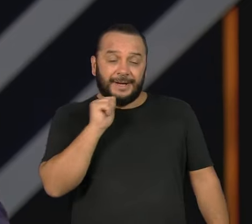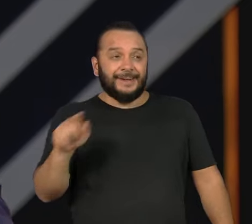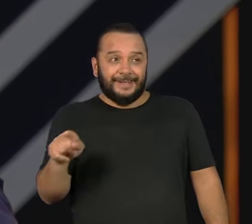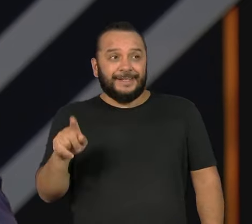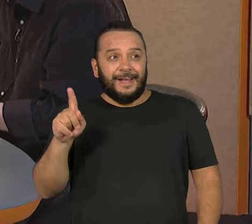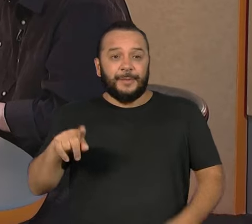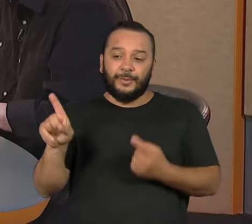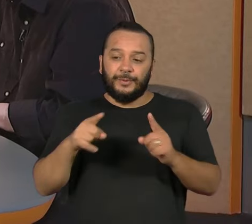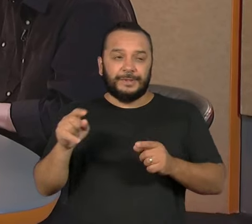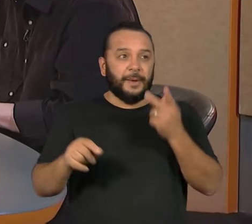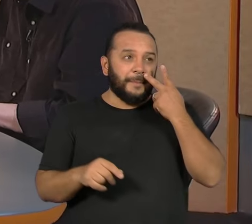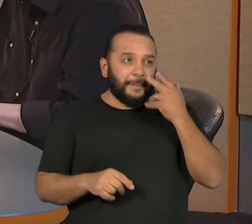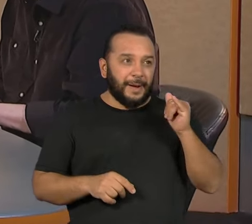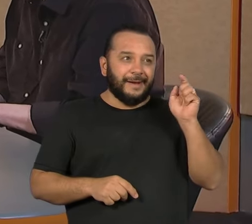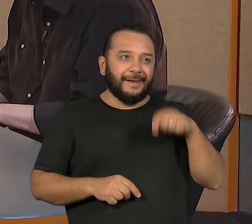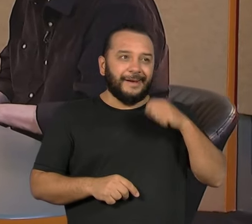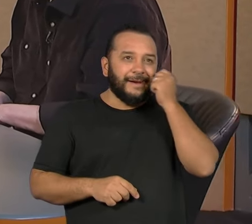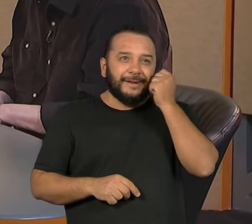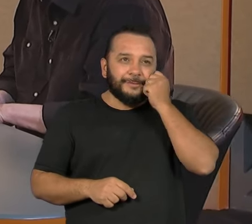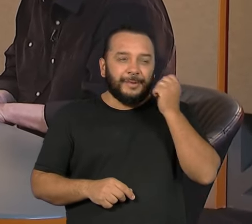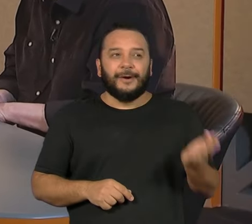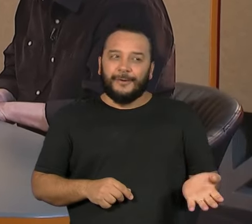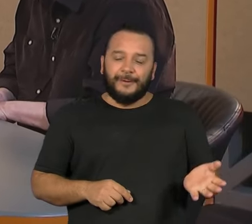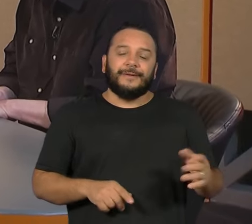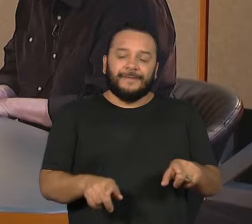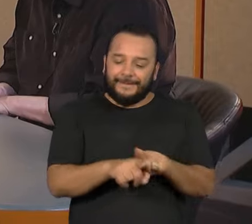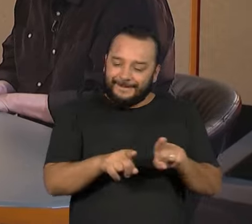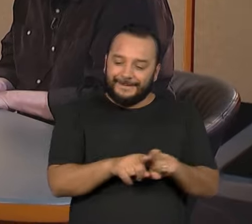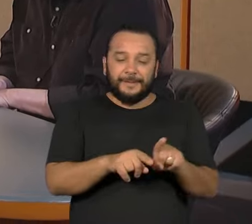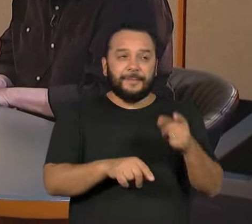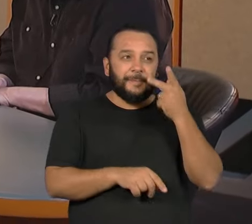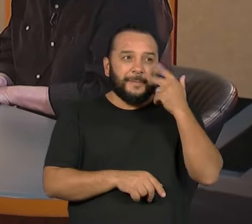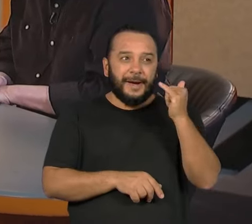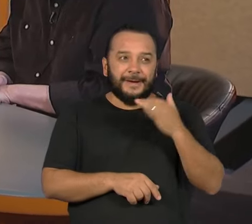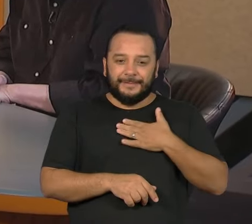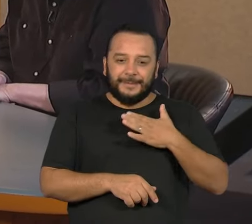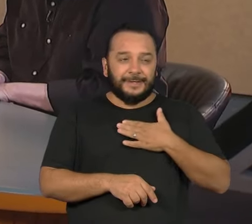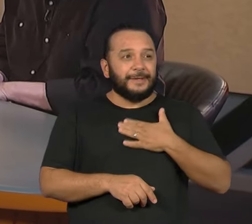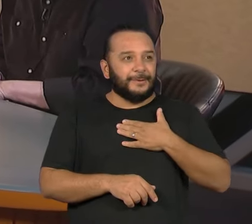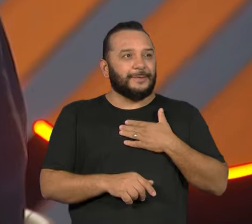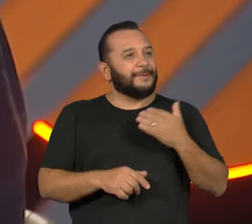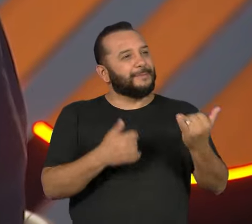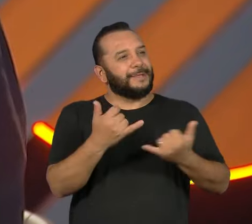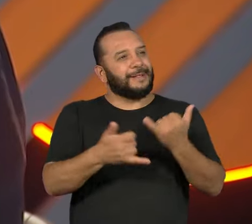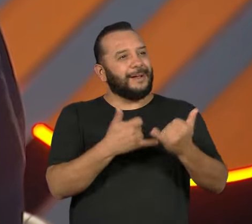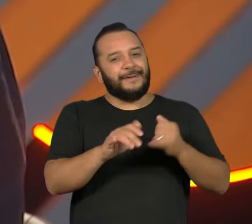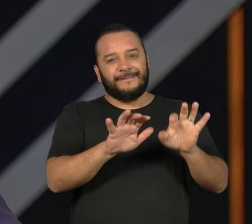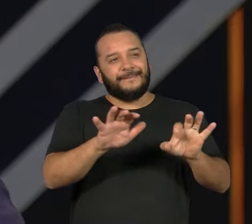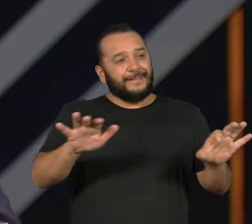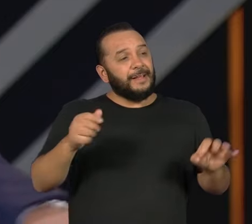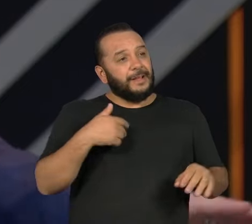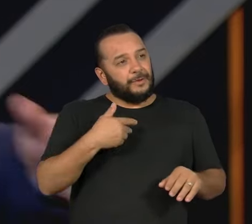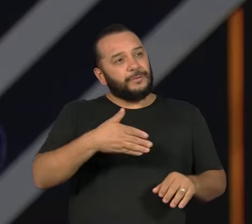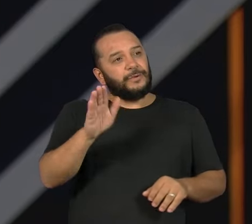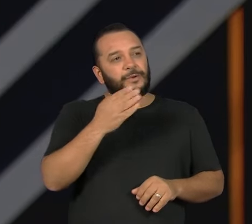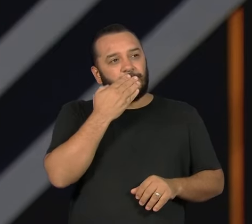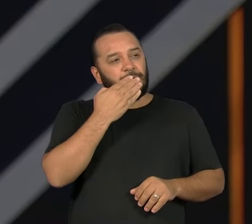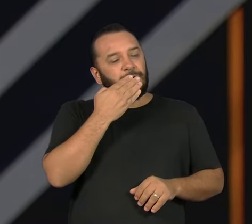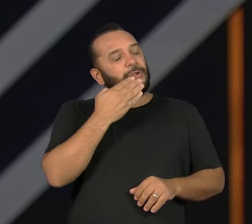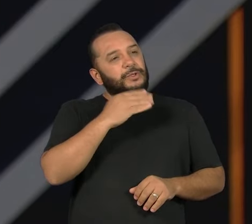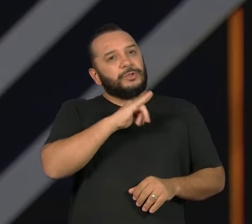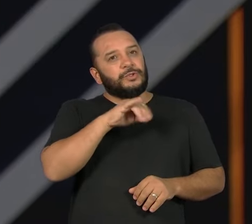pai. Ele era um cara, um entertainment. Ele era um cara que fazia as pessoas se divertirem. Quando eu fui pro Jô, ninguém tinha lapela,